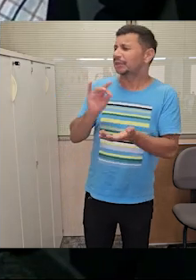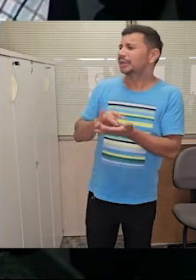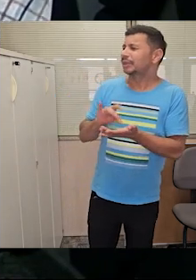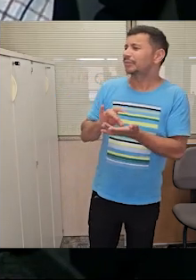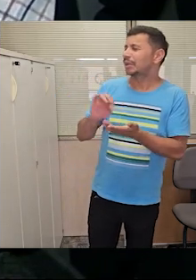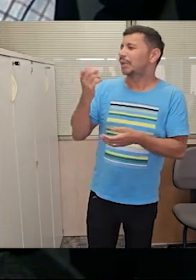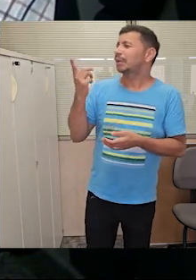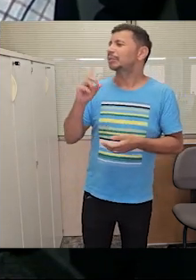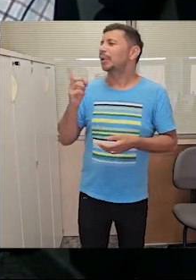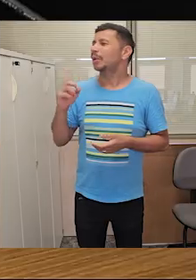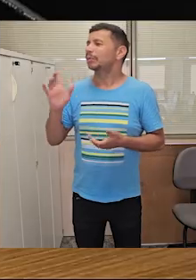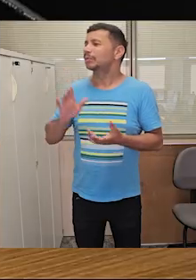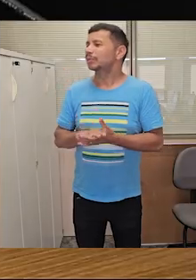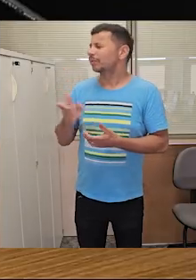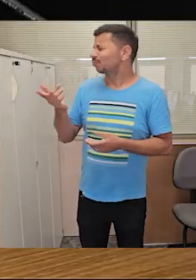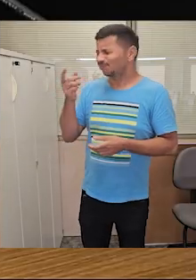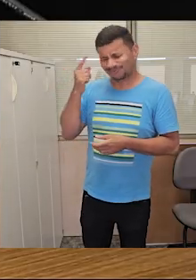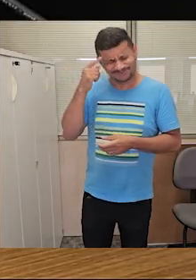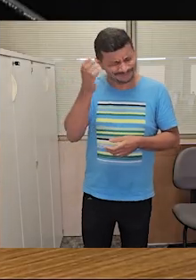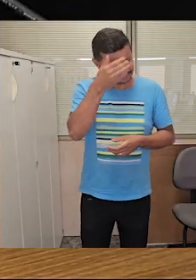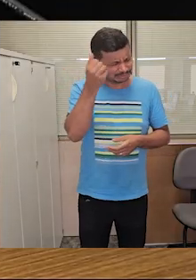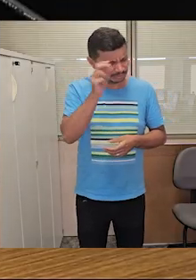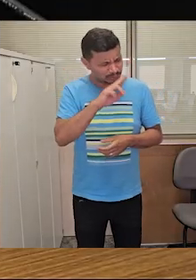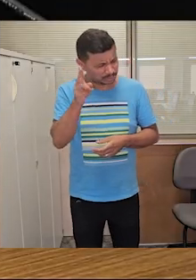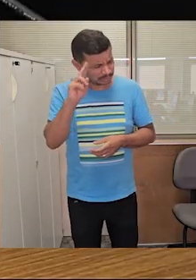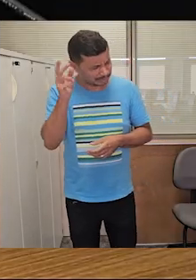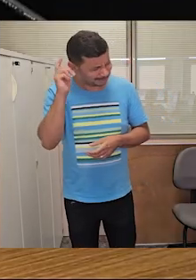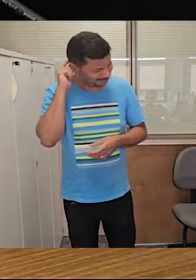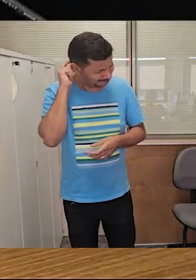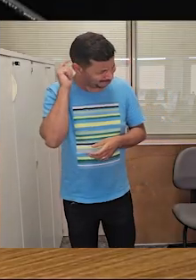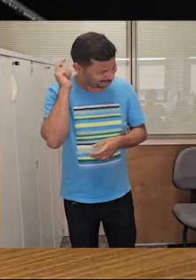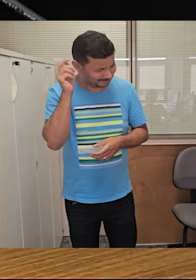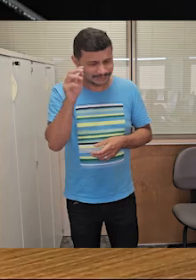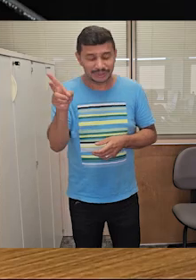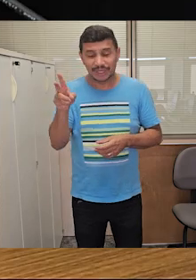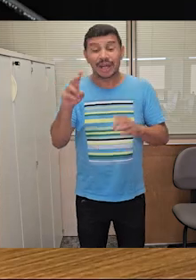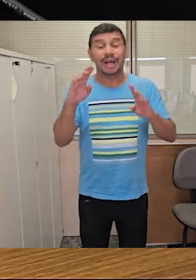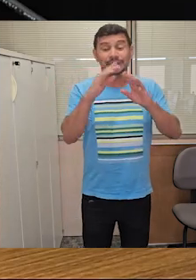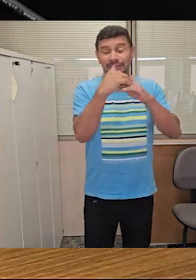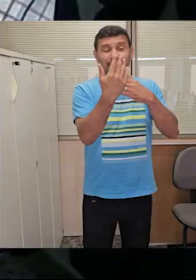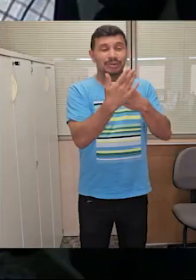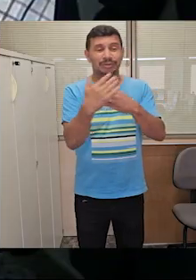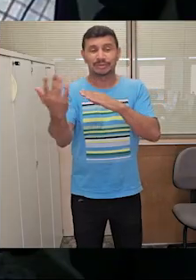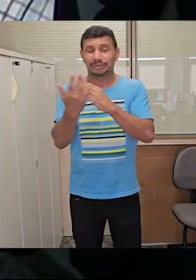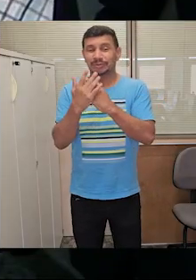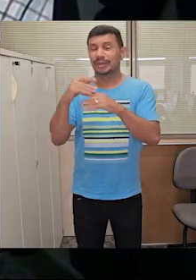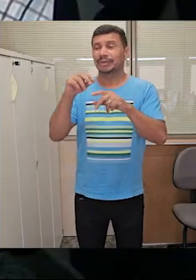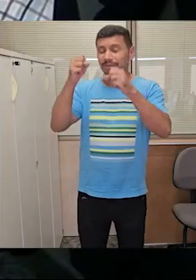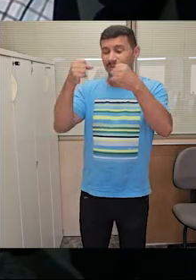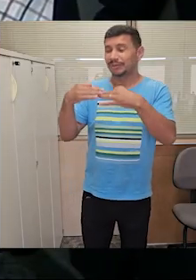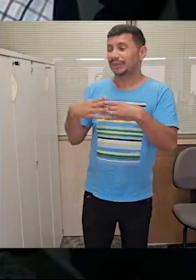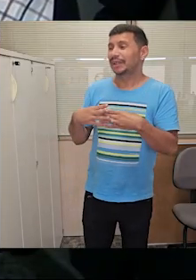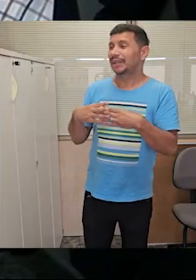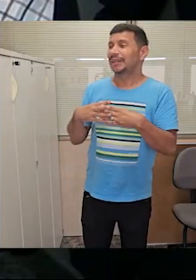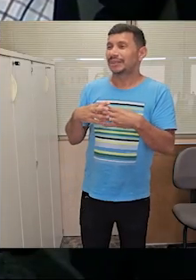verdade ou não. Ele entrou naquele, como que chama aquele, a cabininha lá que vai se confessar? Sim, o João Joaquim. O João